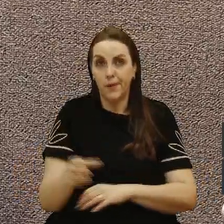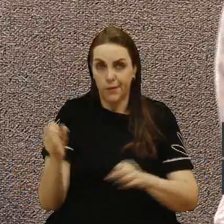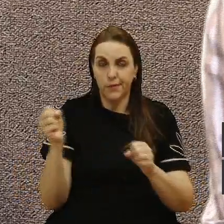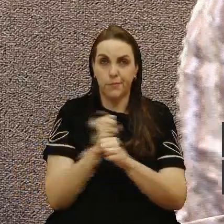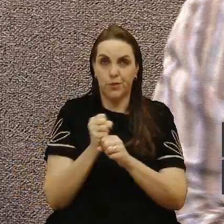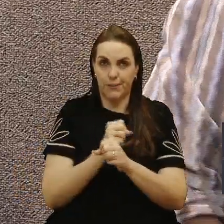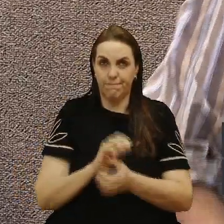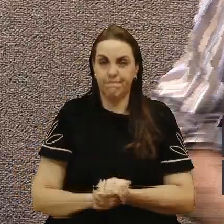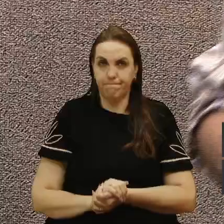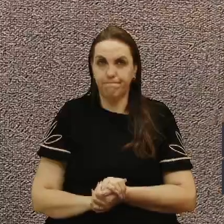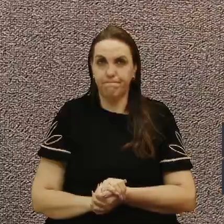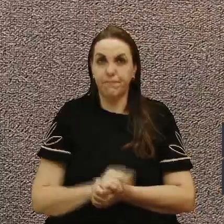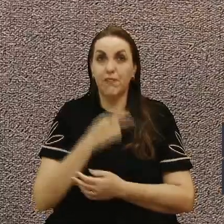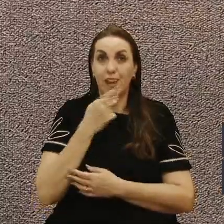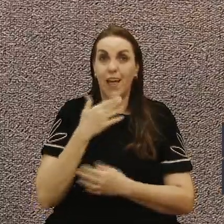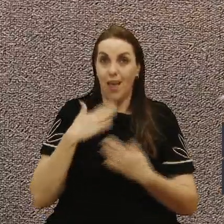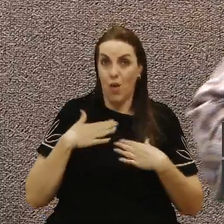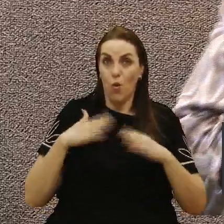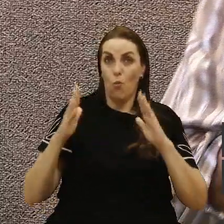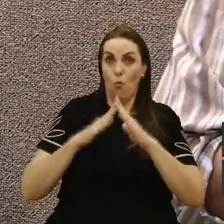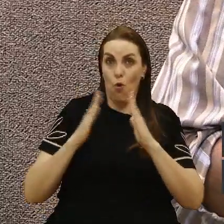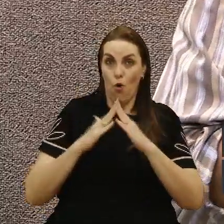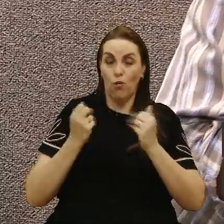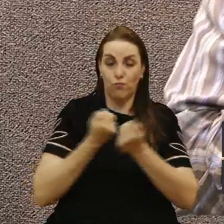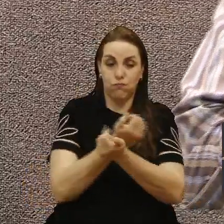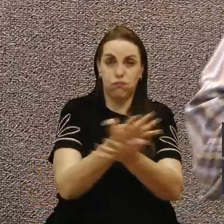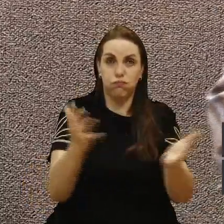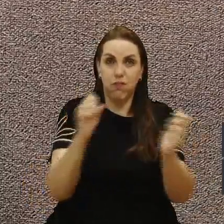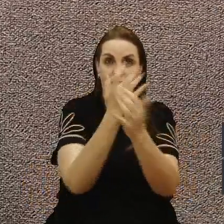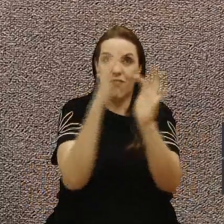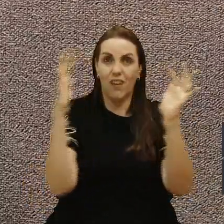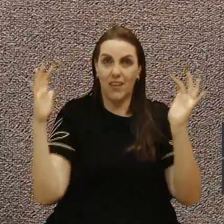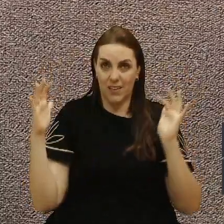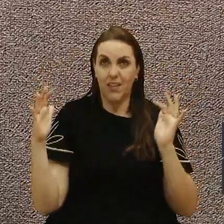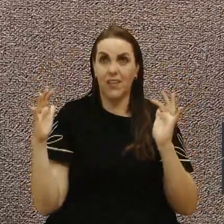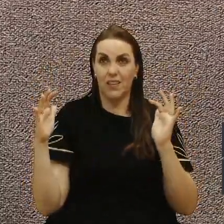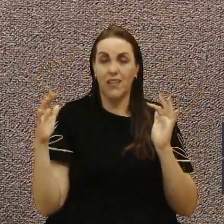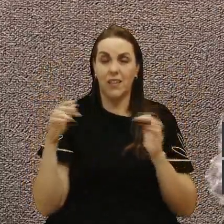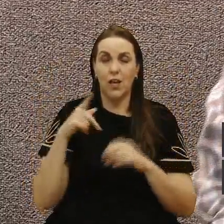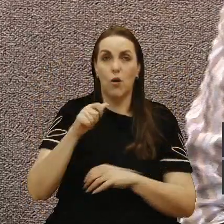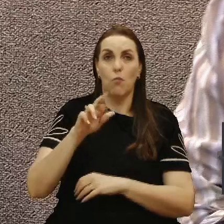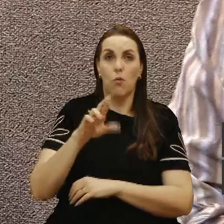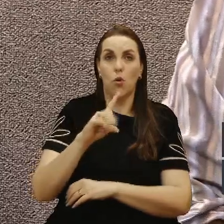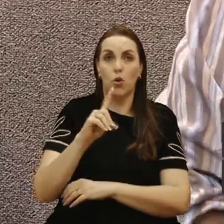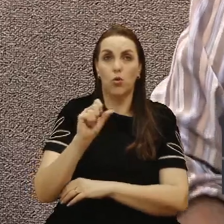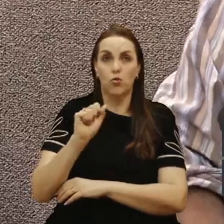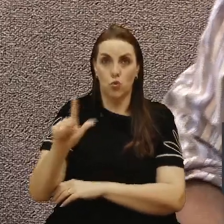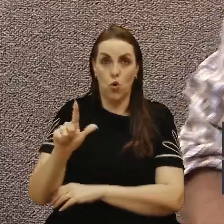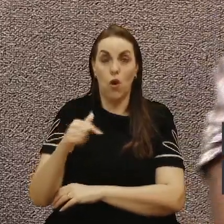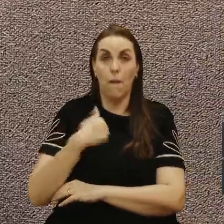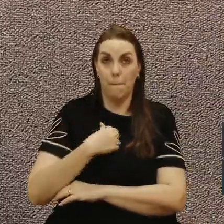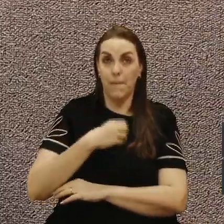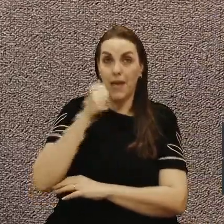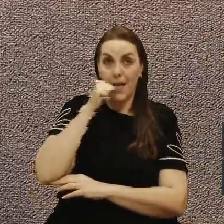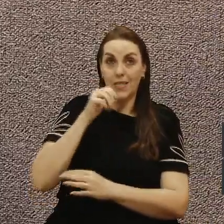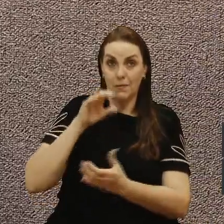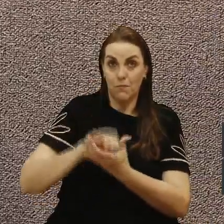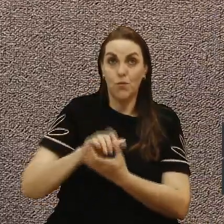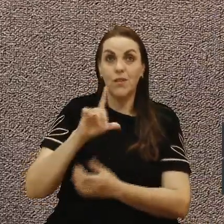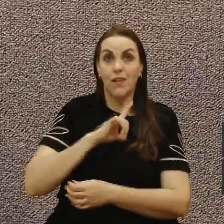frente de uma área verde no pôr do sol, e minha esposa tem um canil, 9 gatos e 6 cachorros em